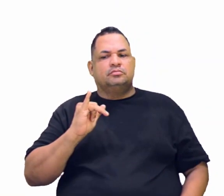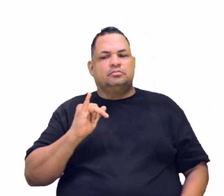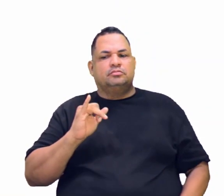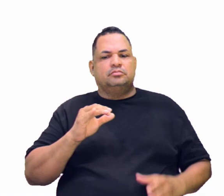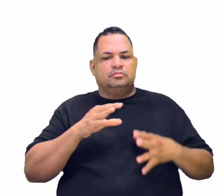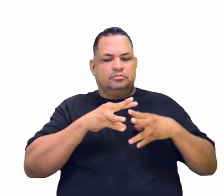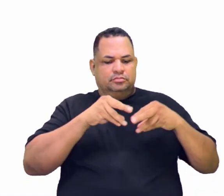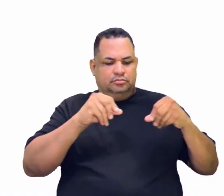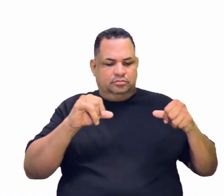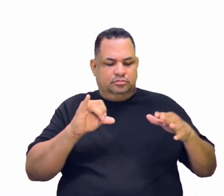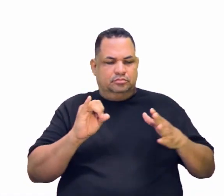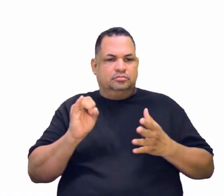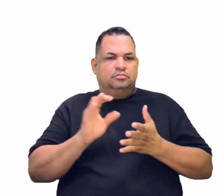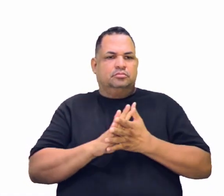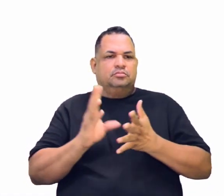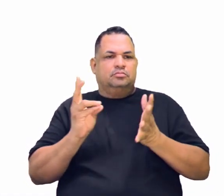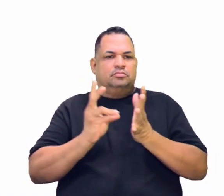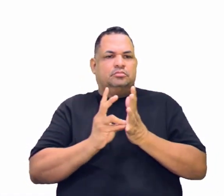indígena.